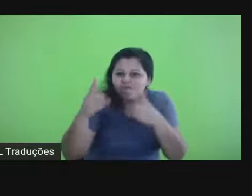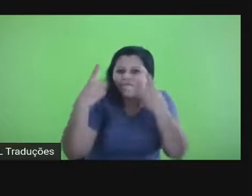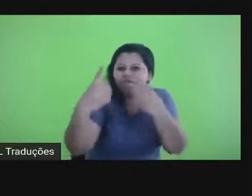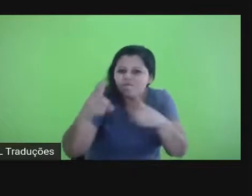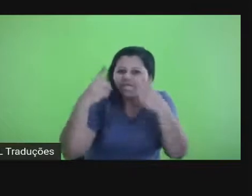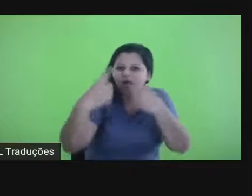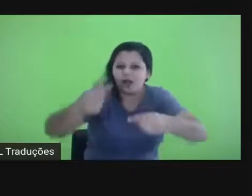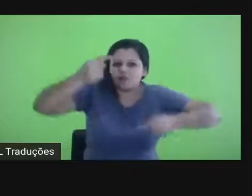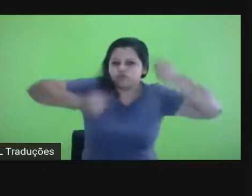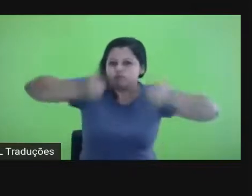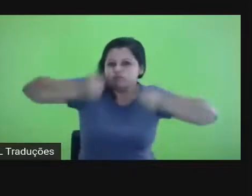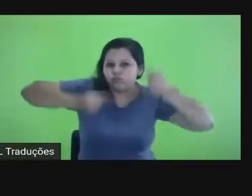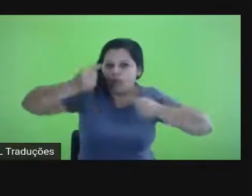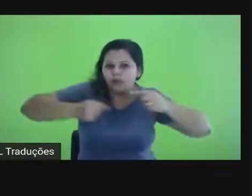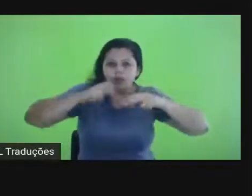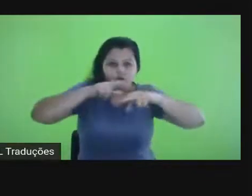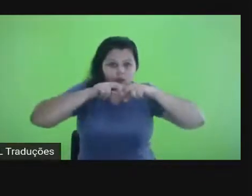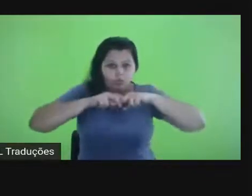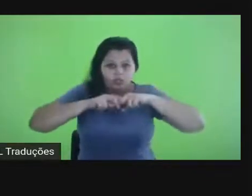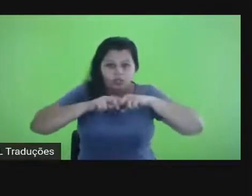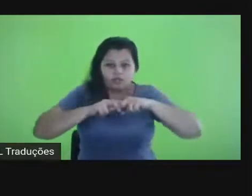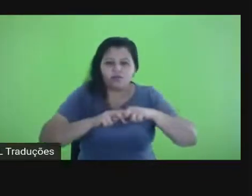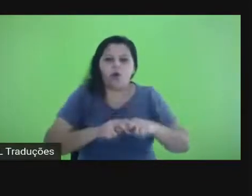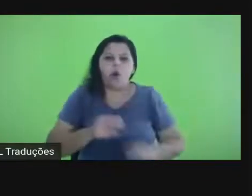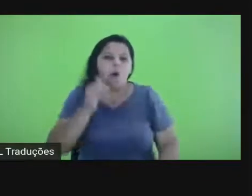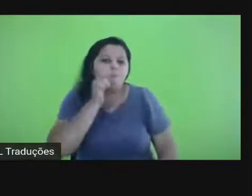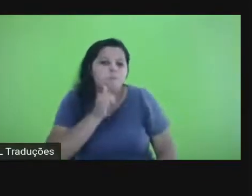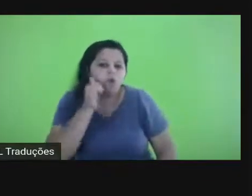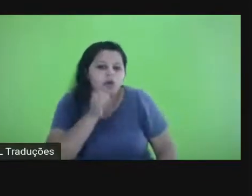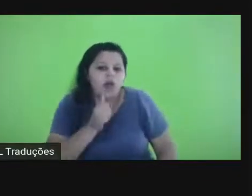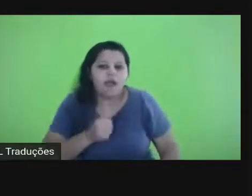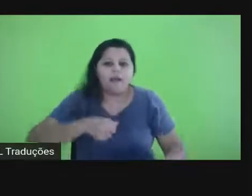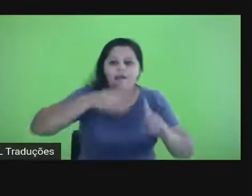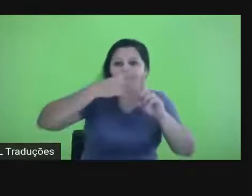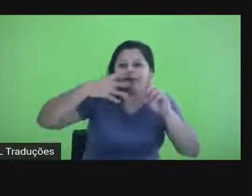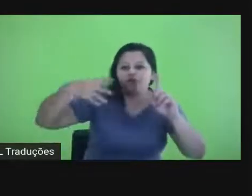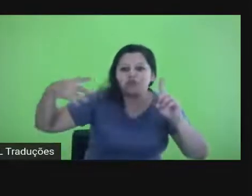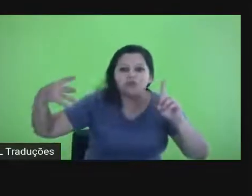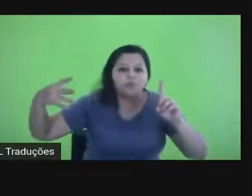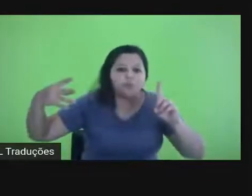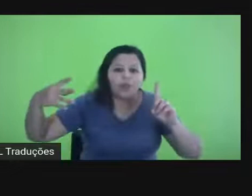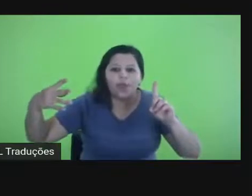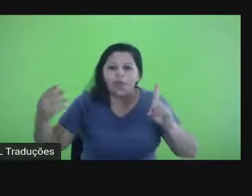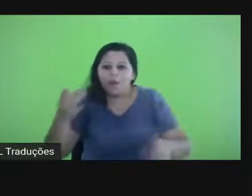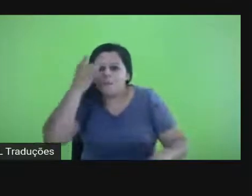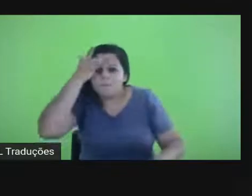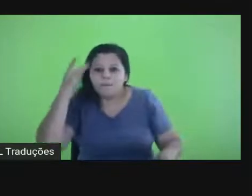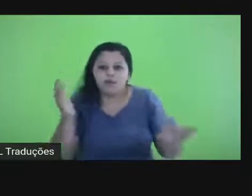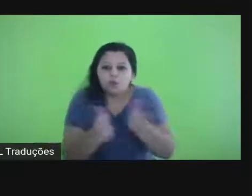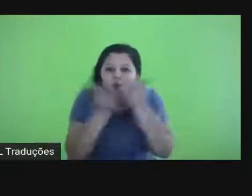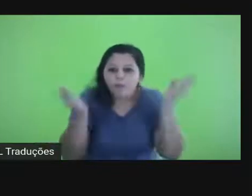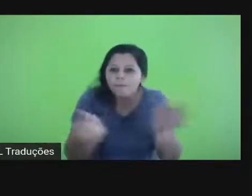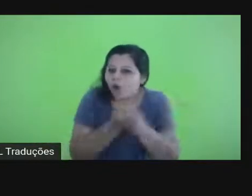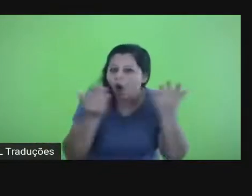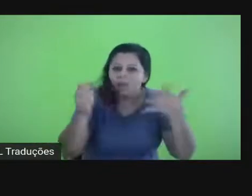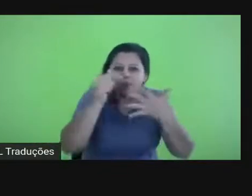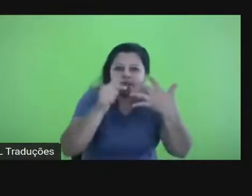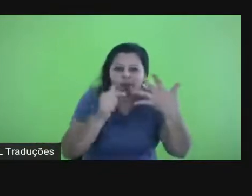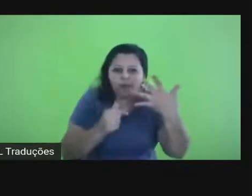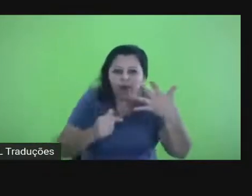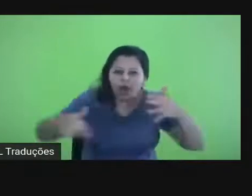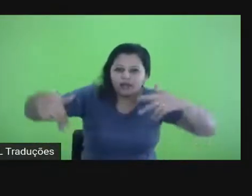Então, transitar pela cidade sendo uma mulher, sendo uma pessoa LGBT, sendo uma pessoa pobre, é